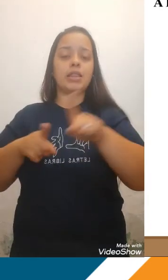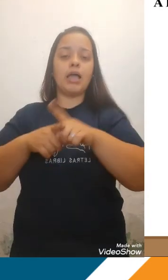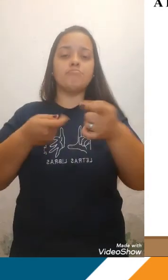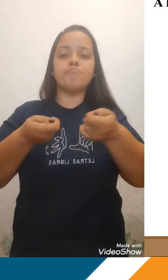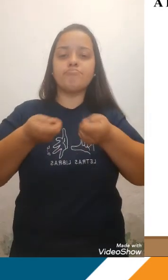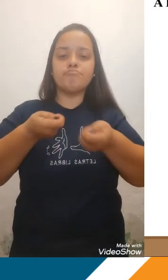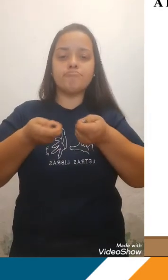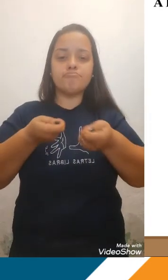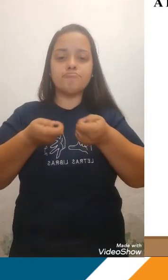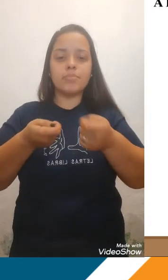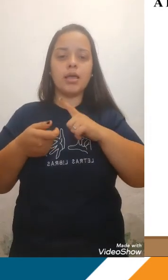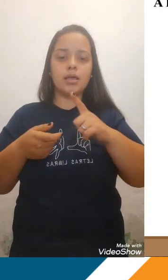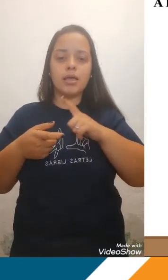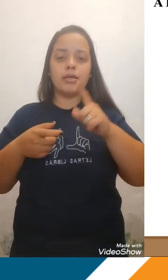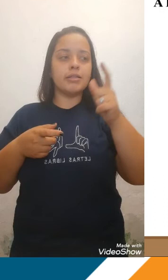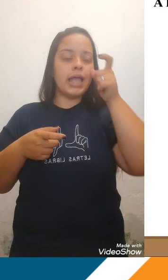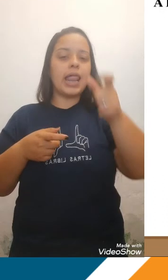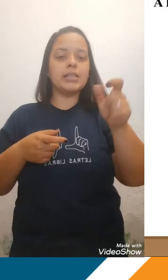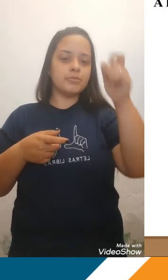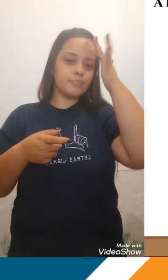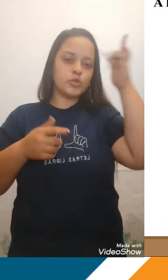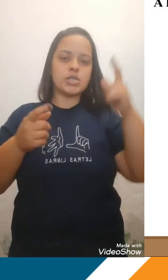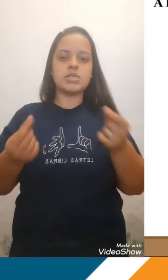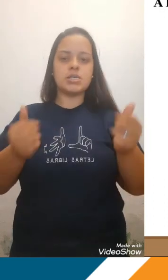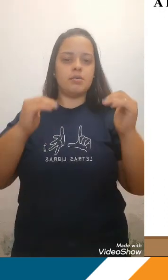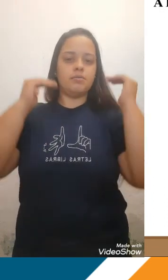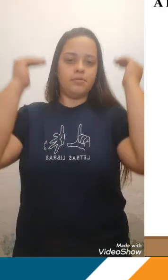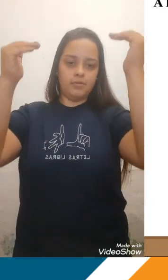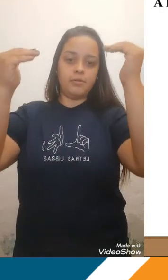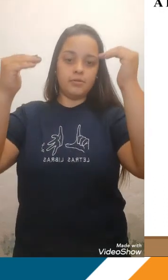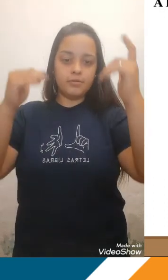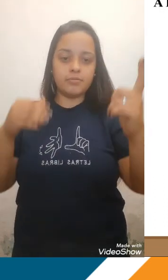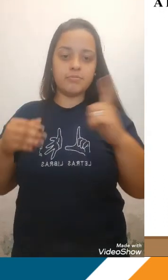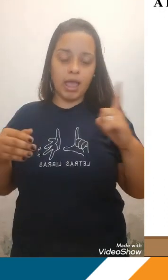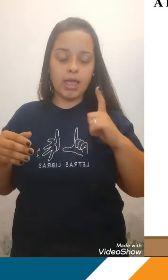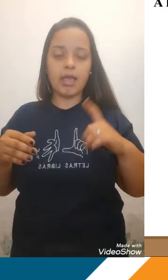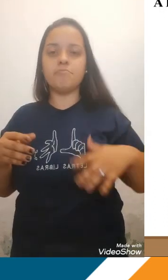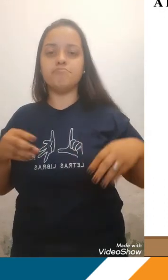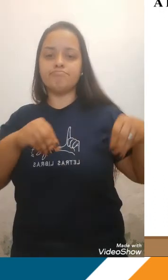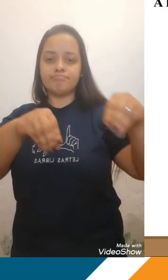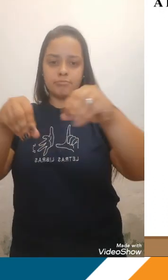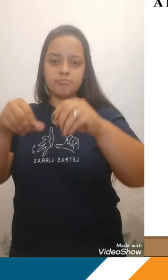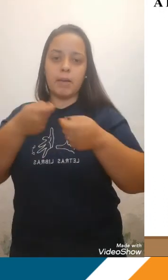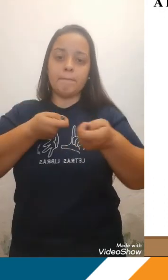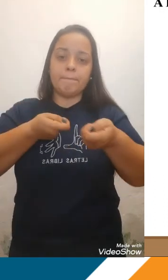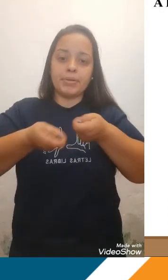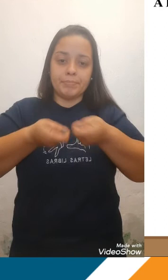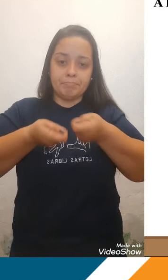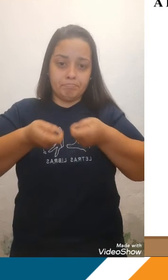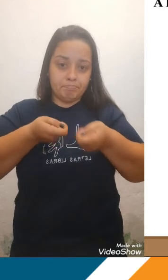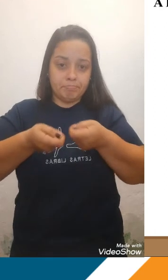também os interesses das elites coloniais, que mantiveram seus latifúndios